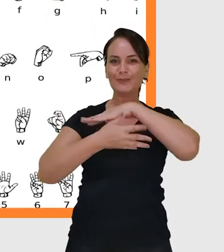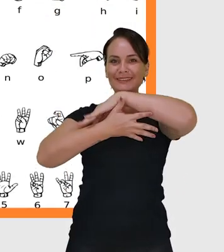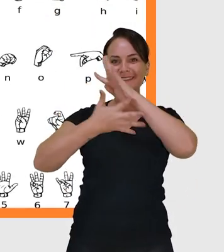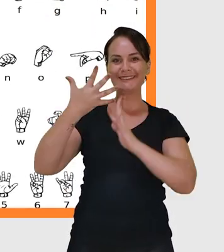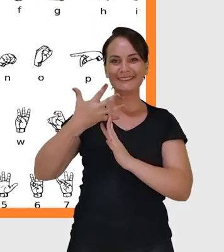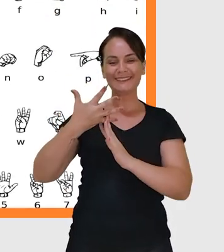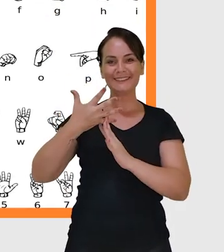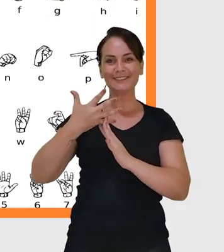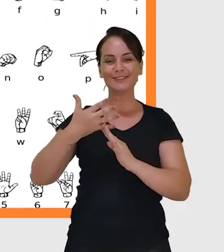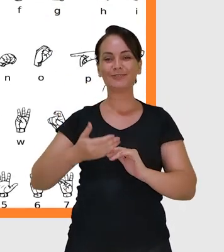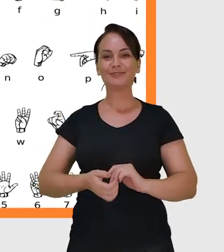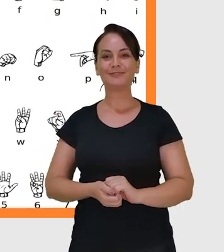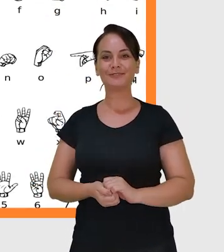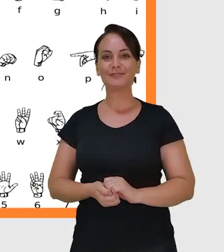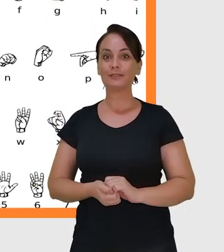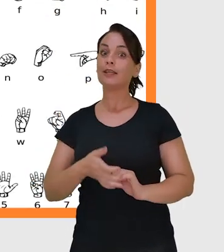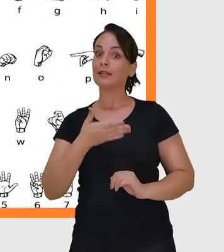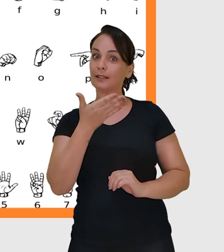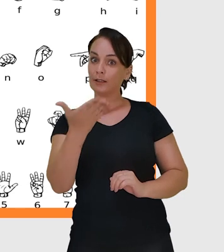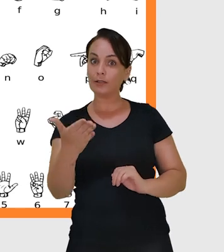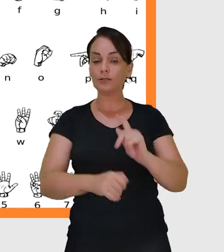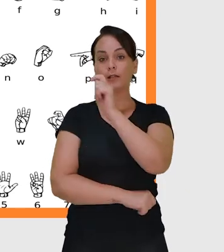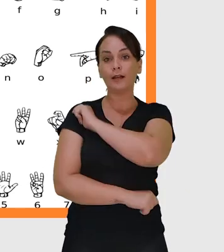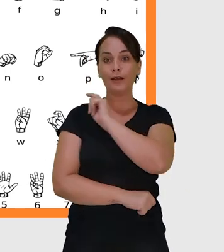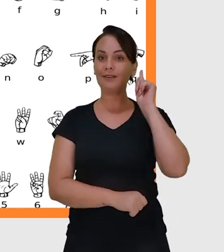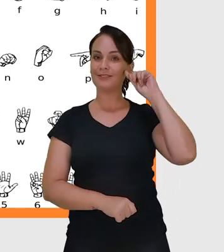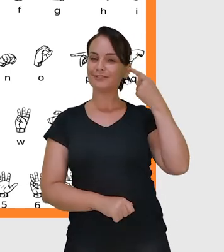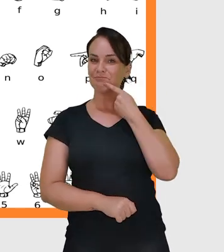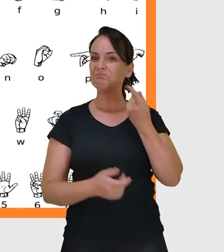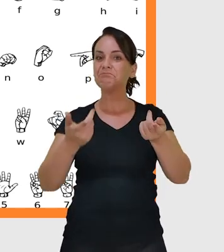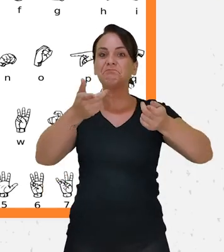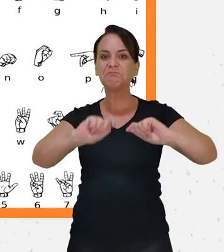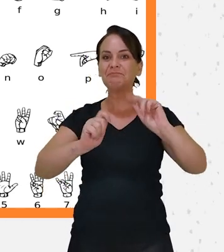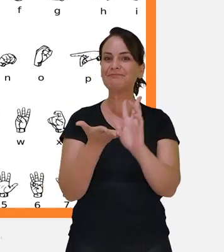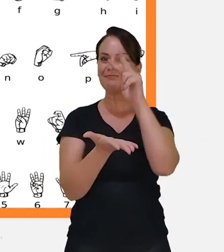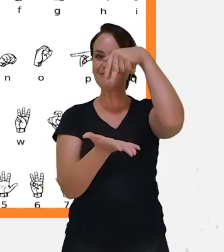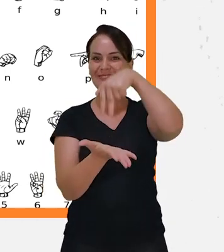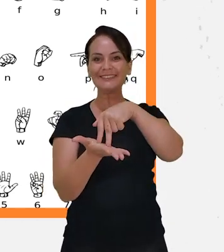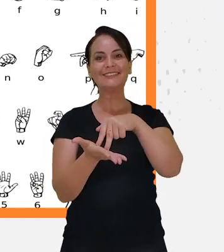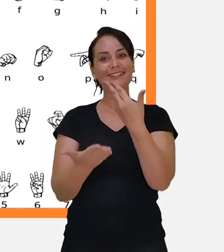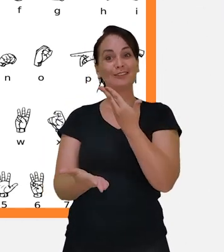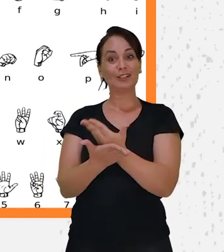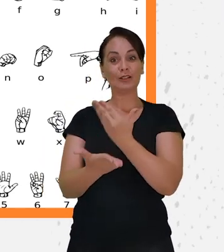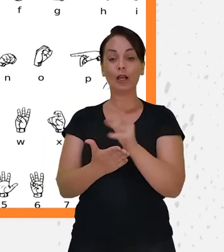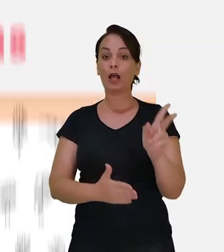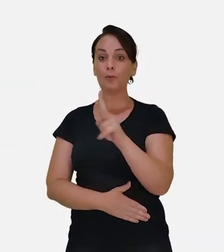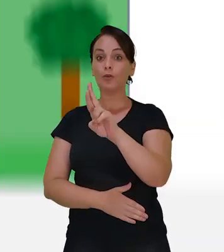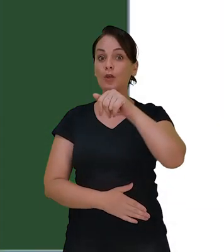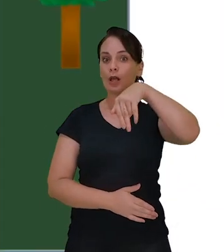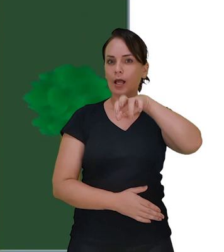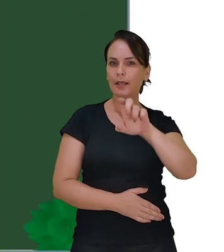linguagem de sinais brasileira. Assim, os alunos surdos conseguem participar da aula. A professora